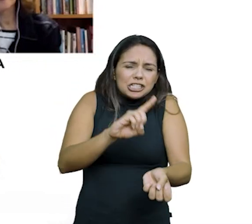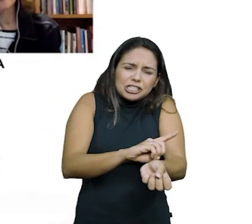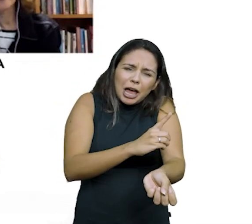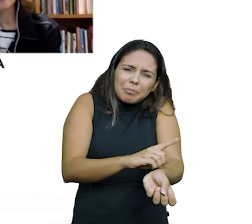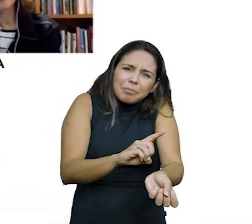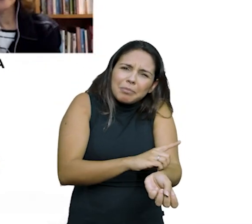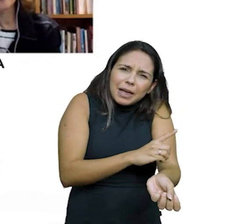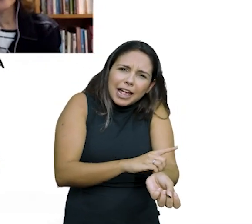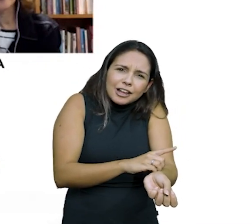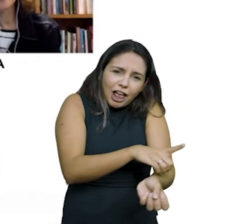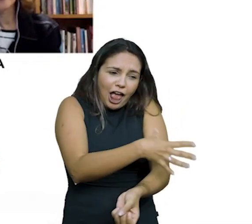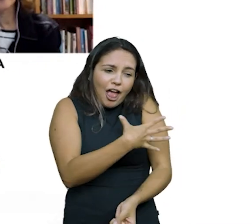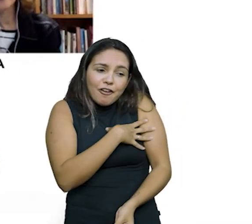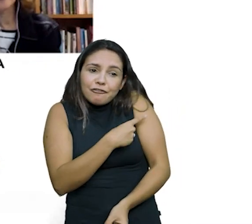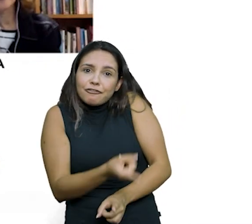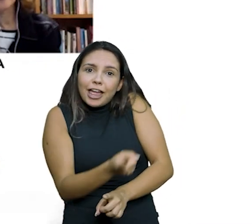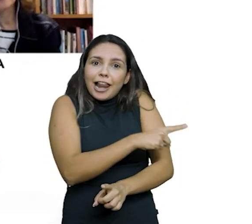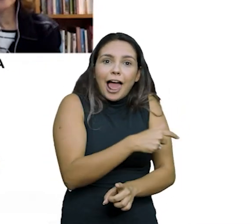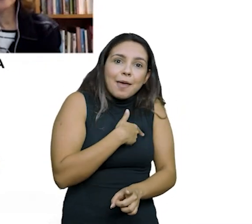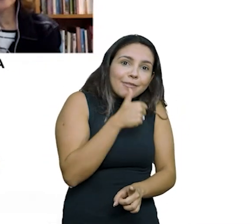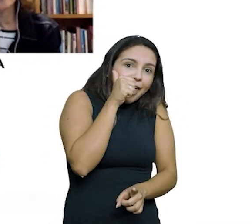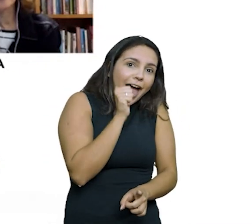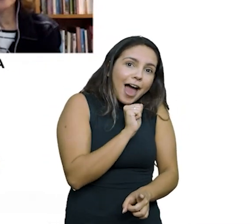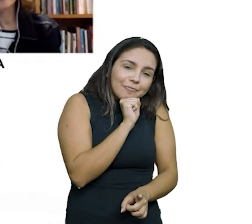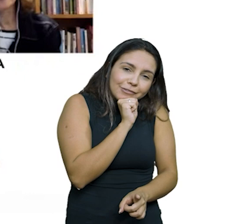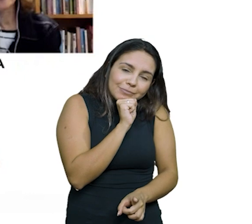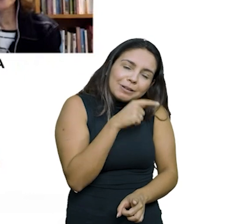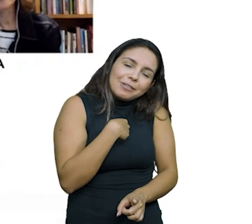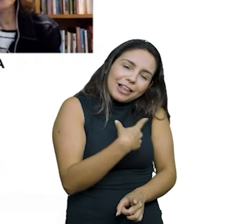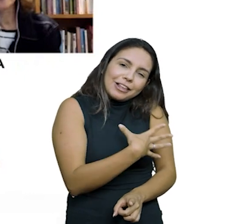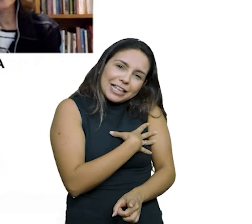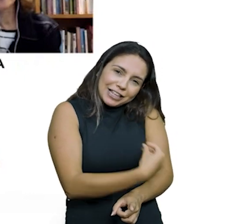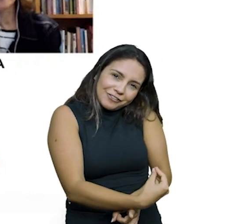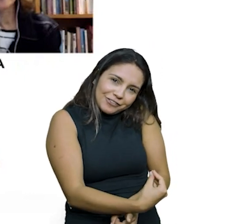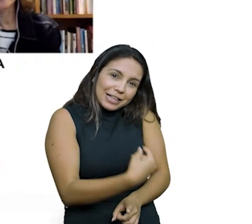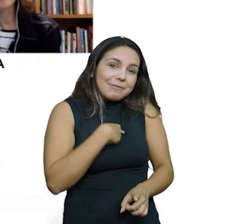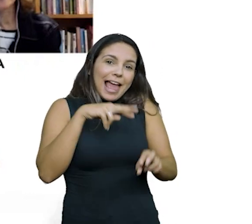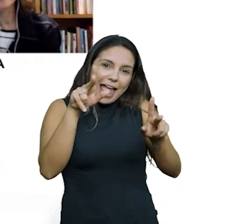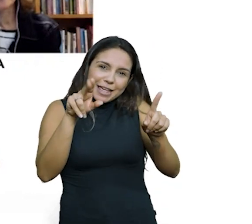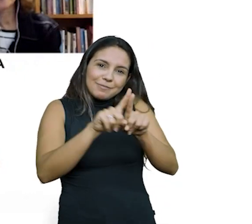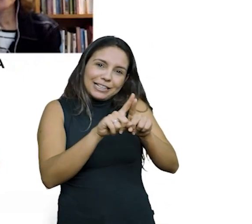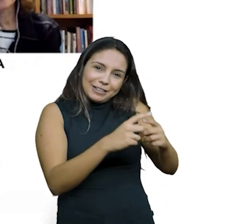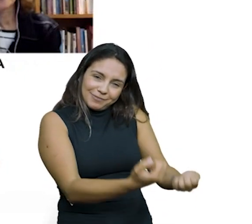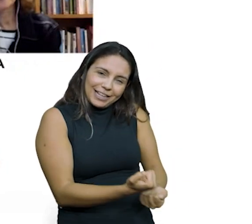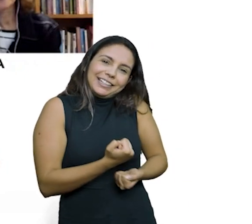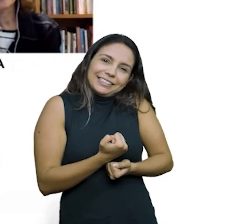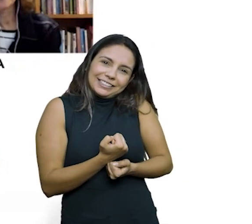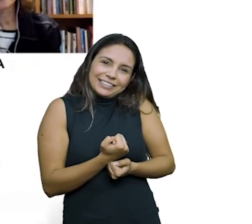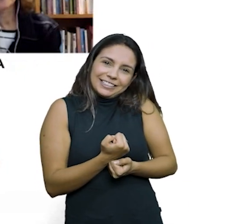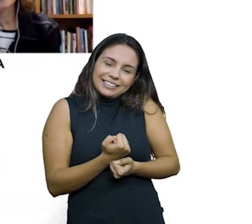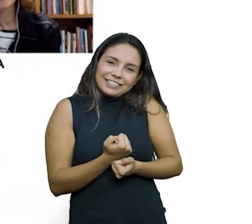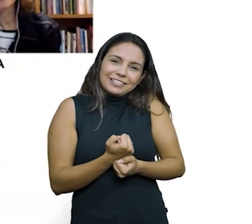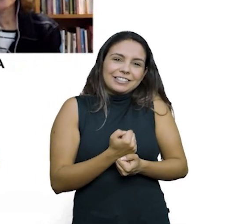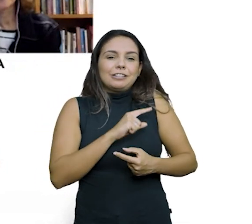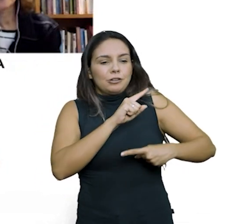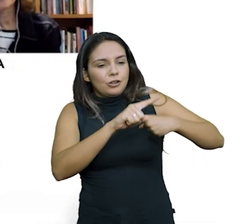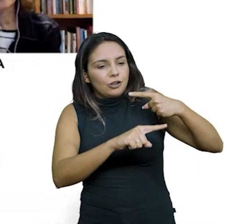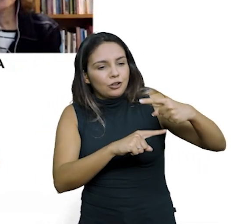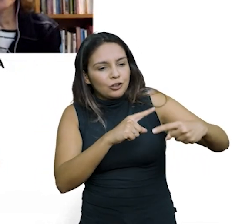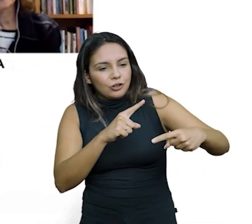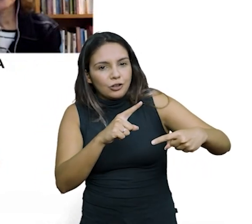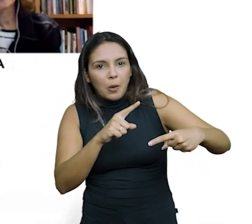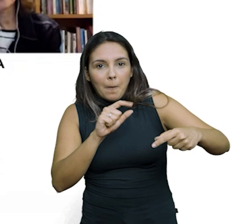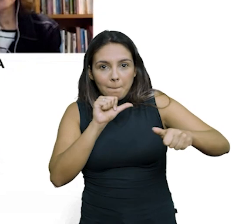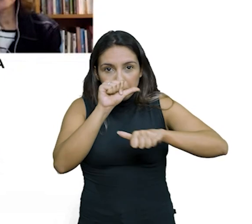diabetes, virou filha da minha mãe. E assim, de alguma forma, foi minha irmã também. A ordem das